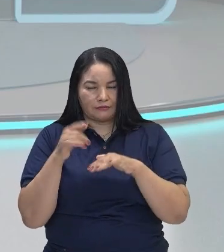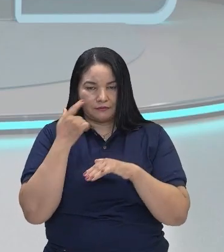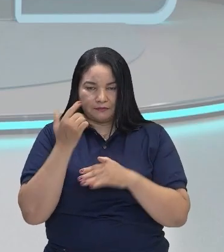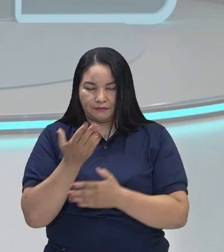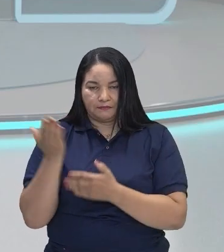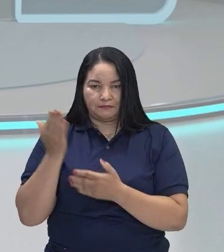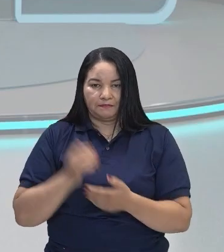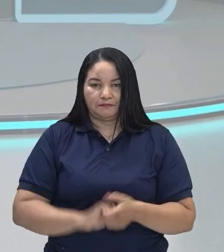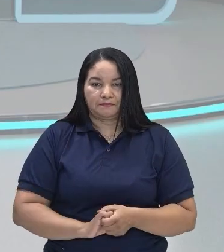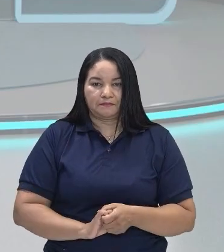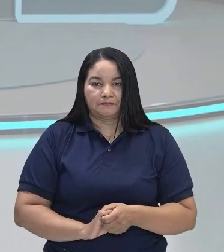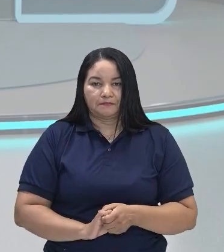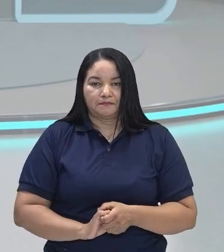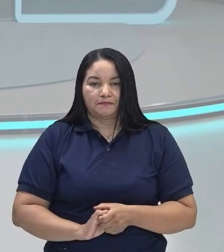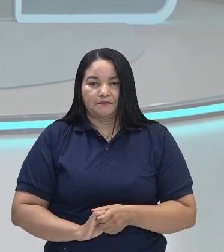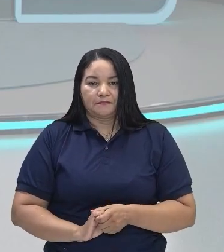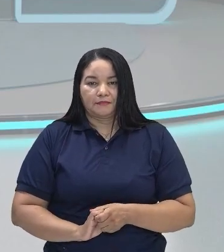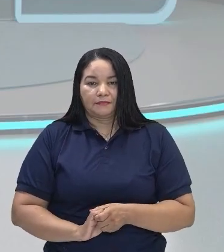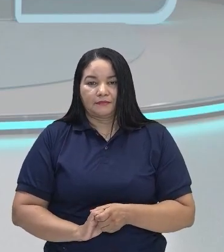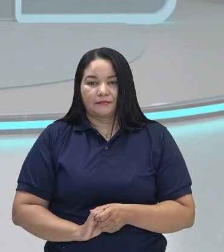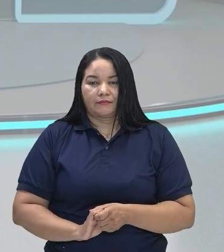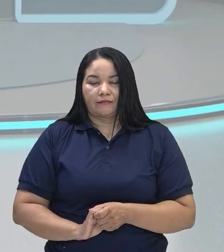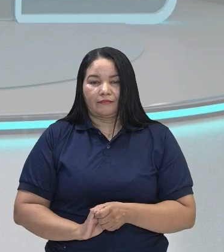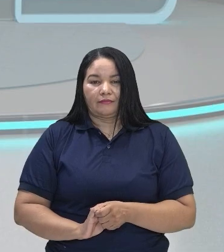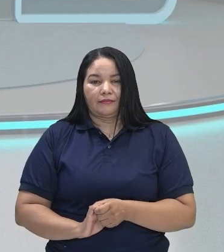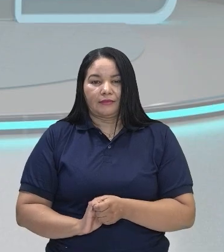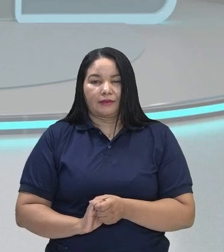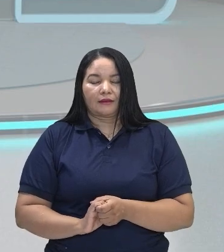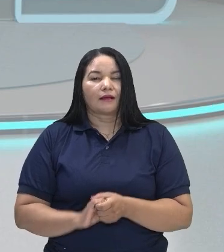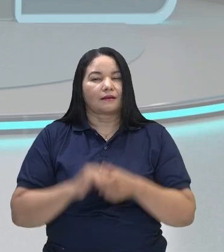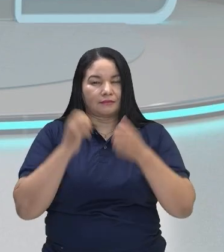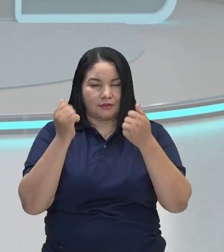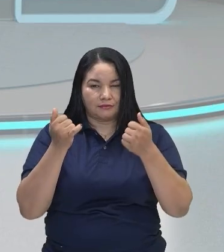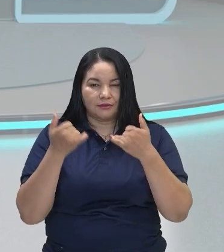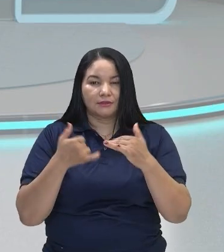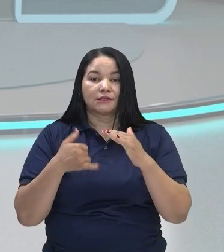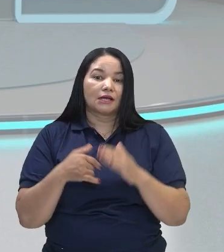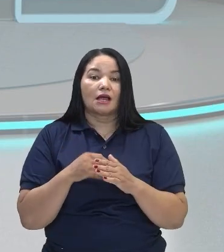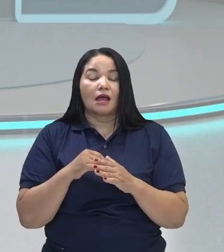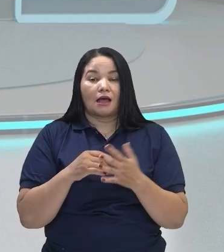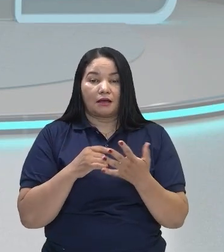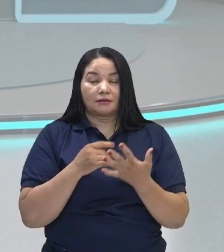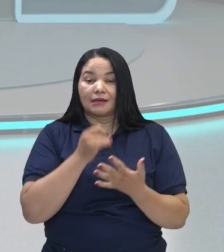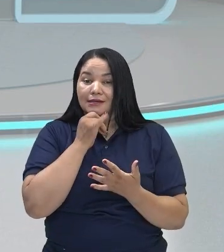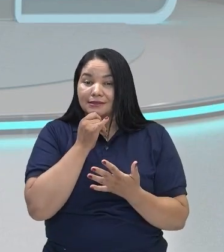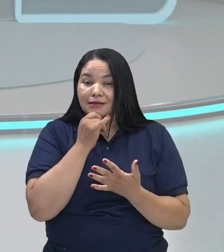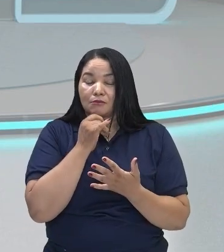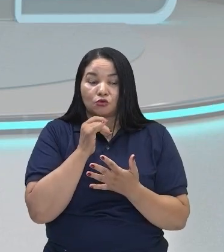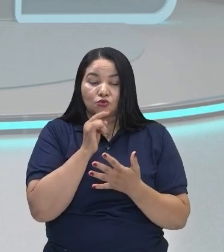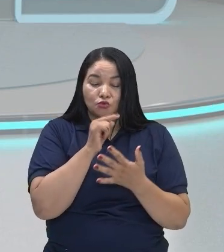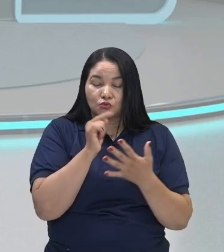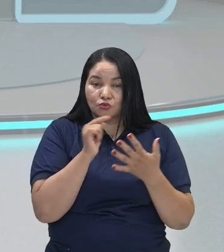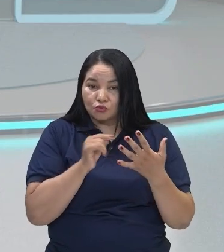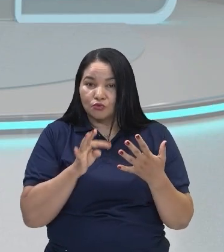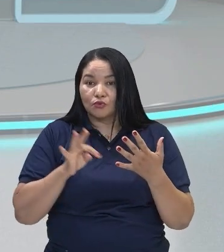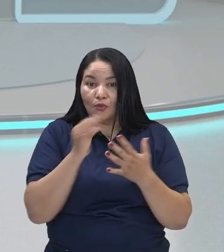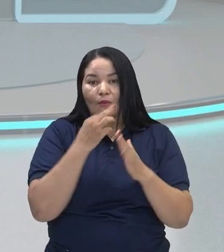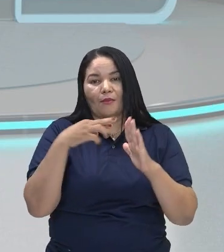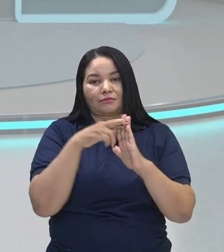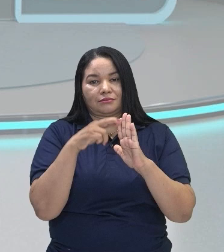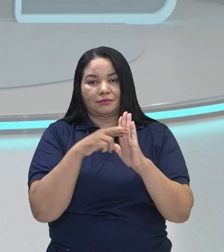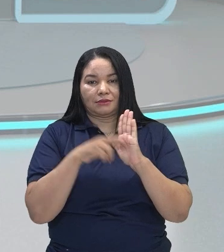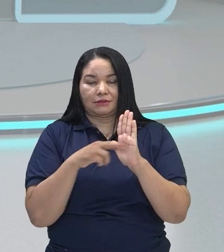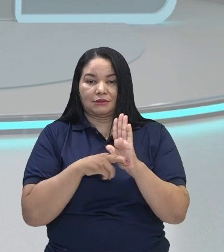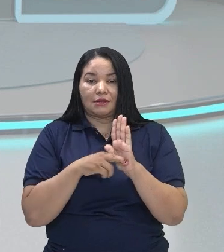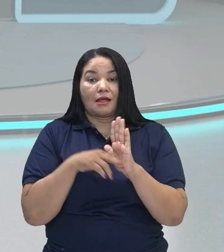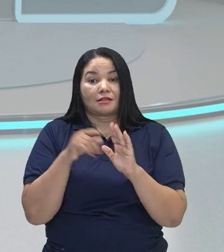adjetivo irregular? Todos esses exemplos que nós vimos têm suas regras, né? Os adjetivos seguem um padrão. Adjetivo curto, via de